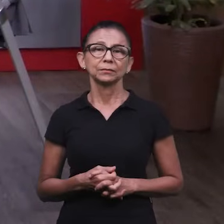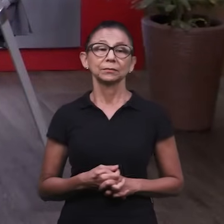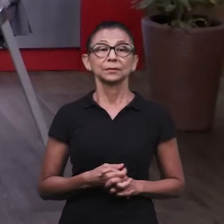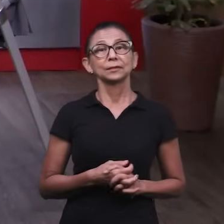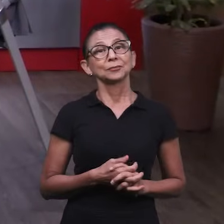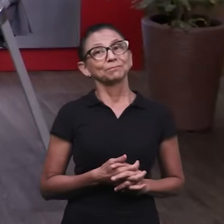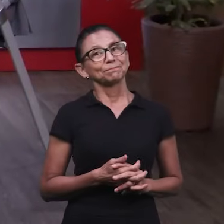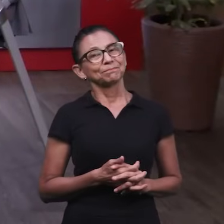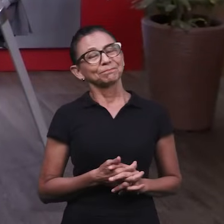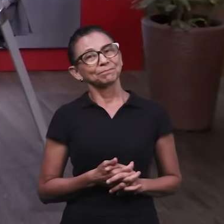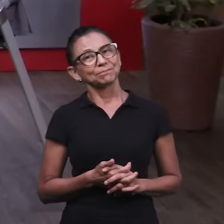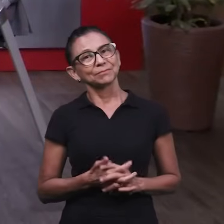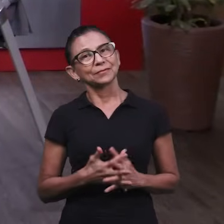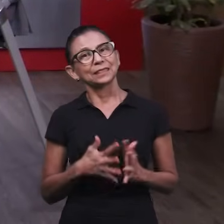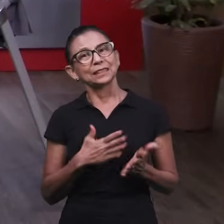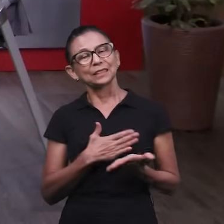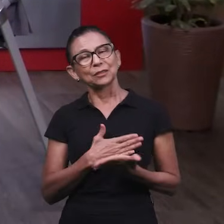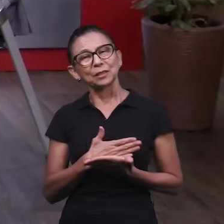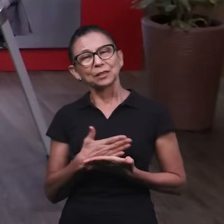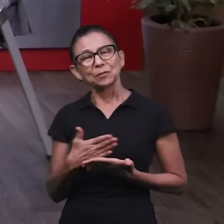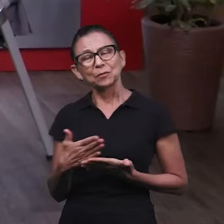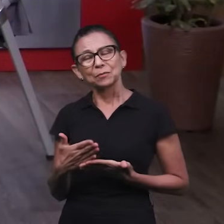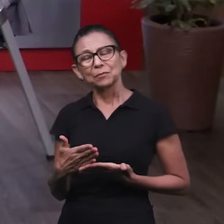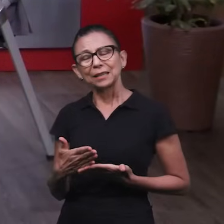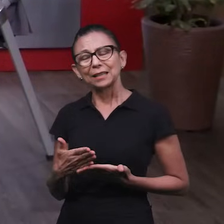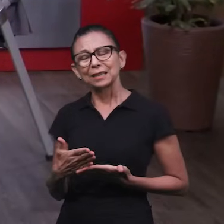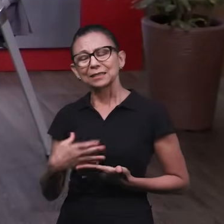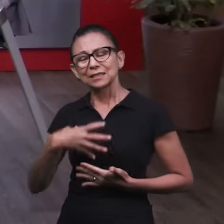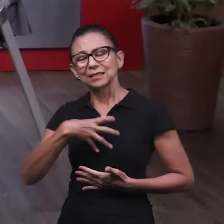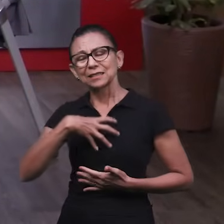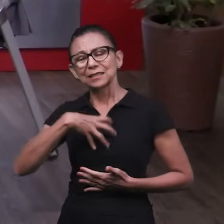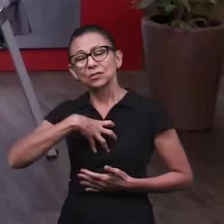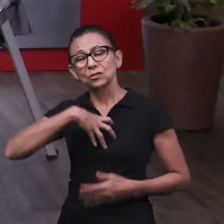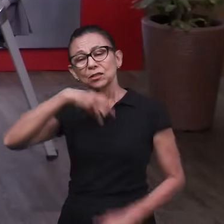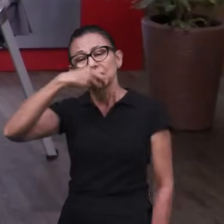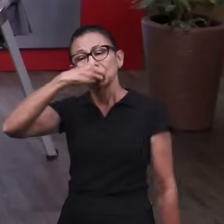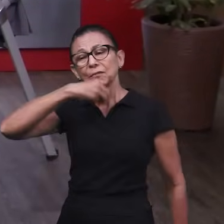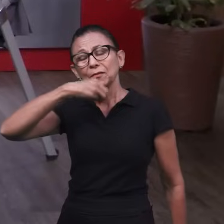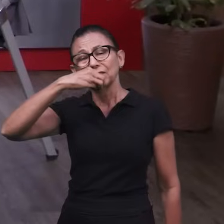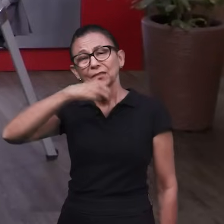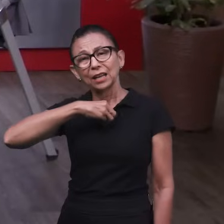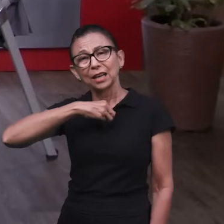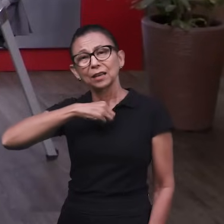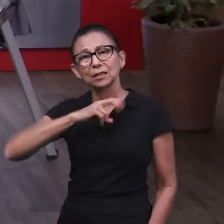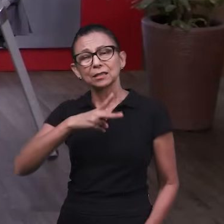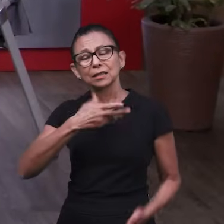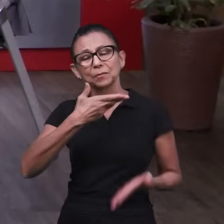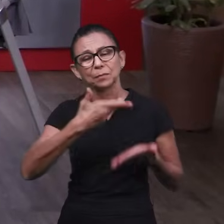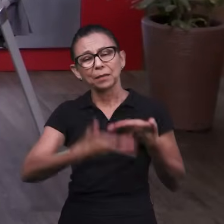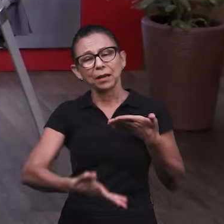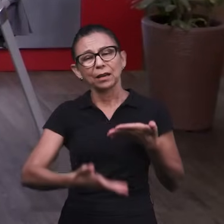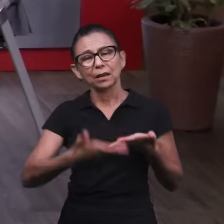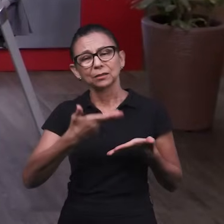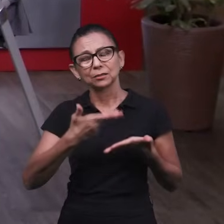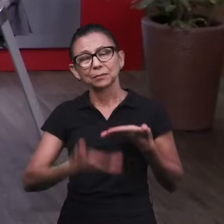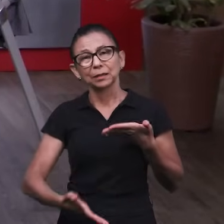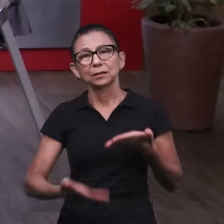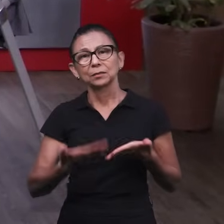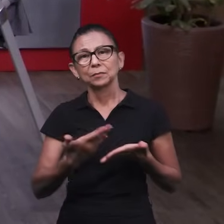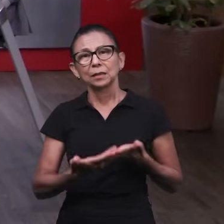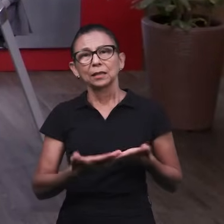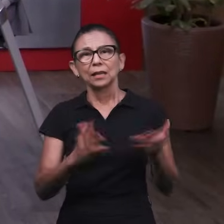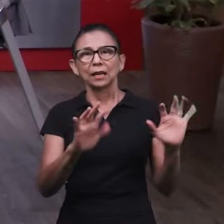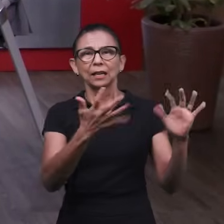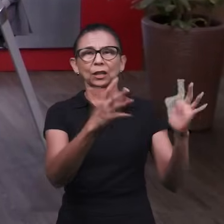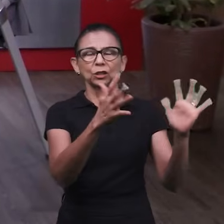mais fraco do que os obstáculos que ele enfrenta. Ele foi pouco elogiado, fortalecido naquilo que ele